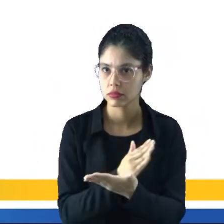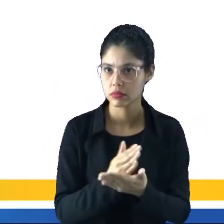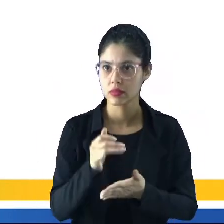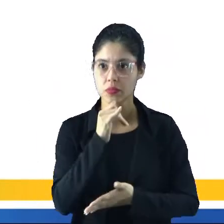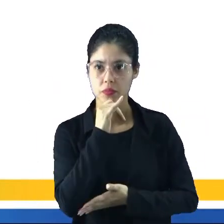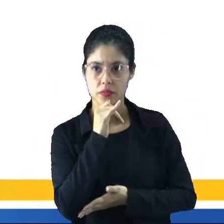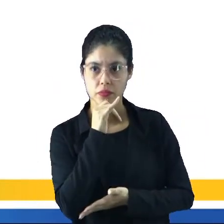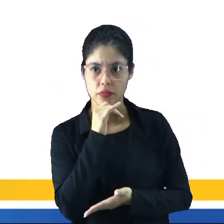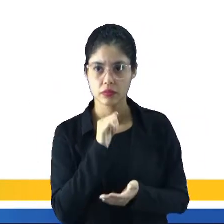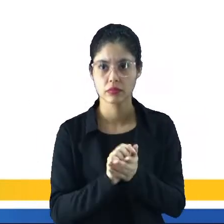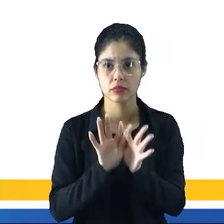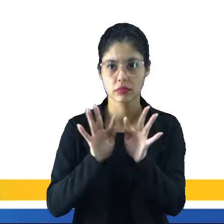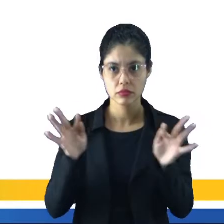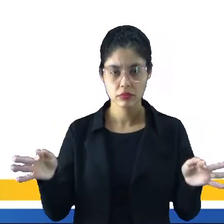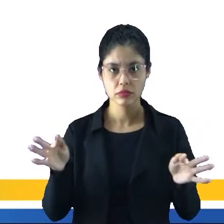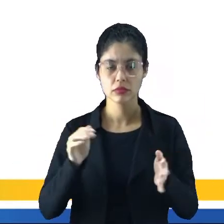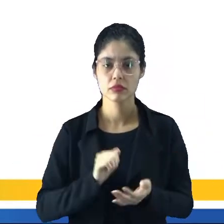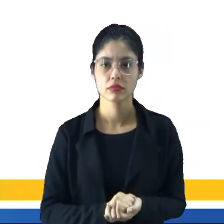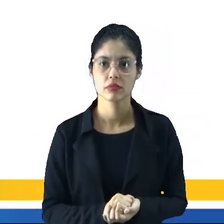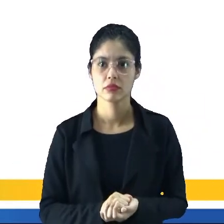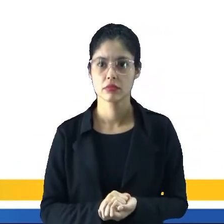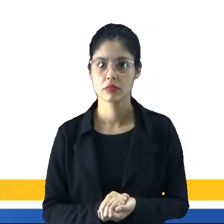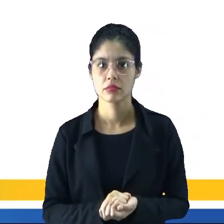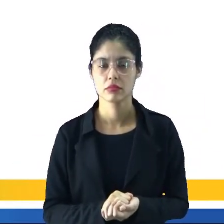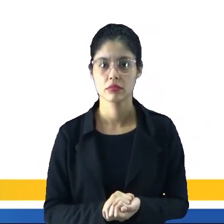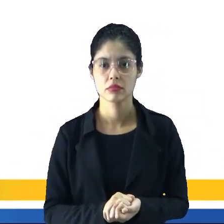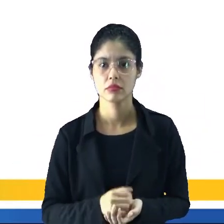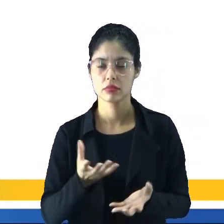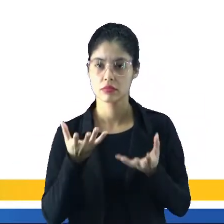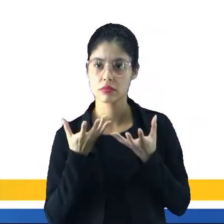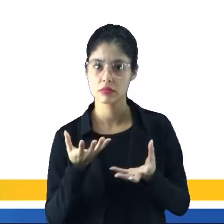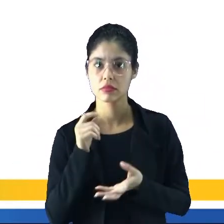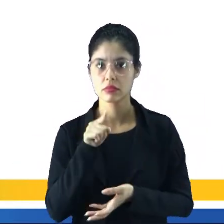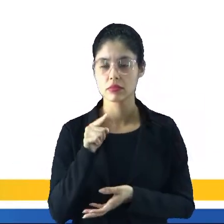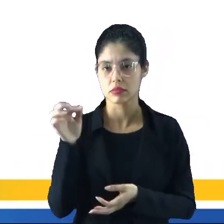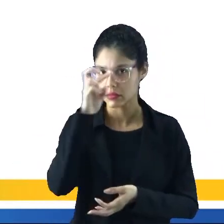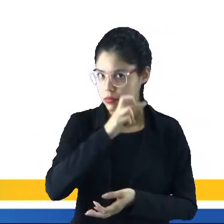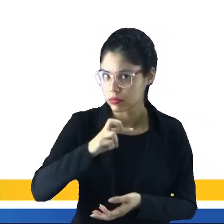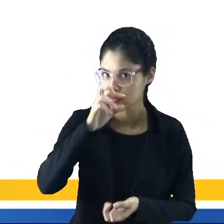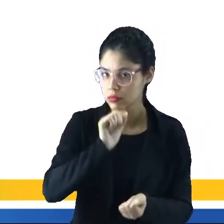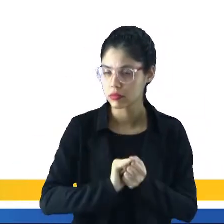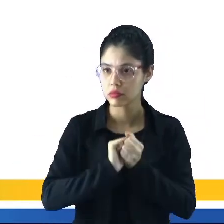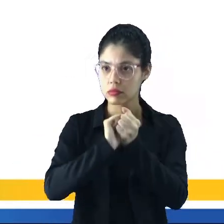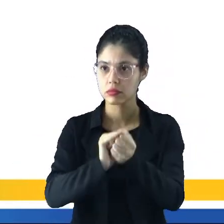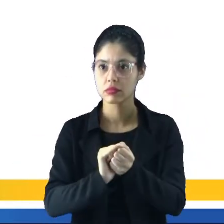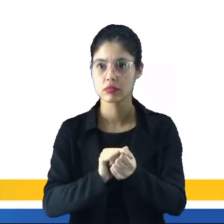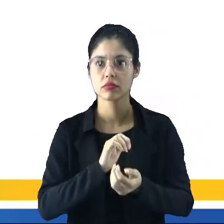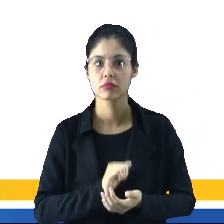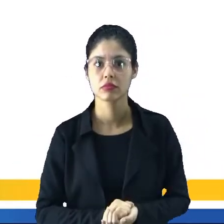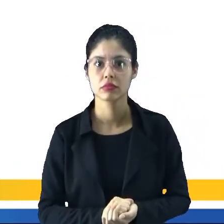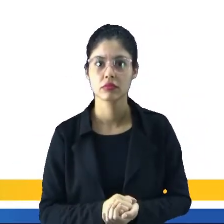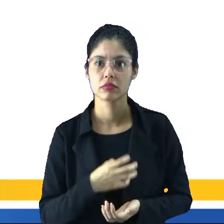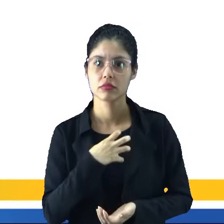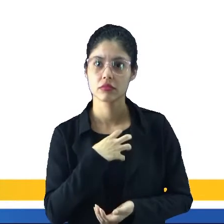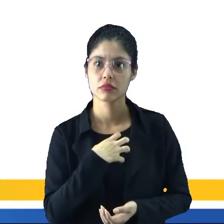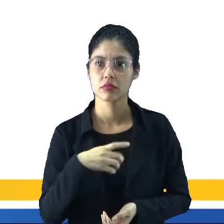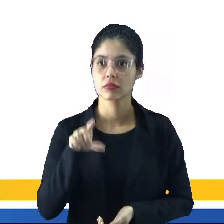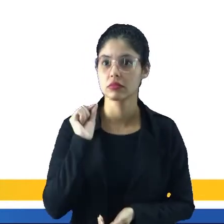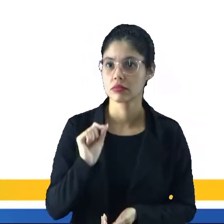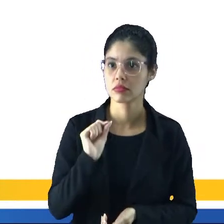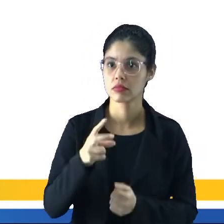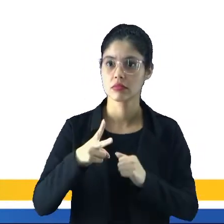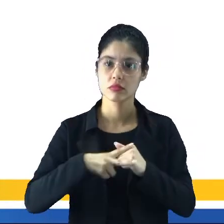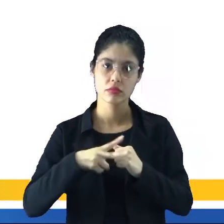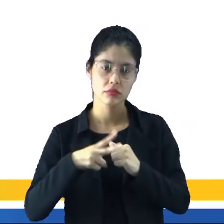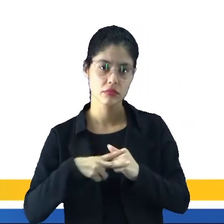alguns exemplos de frases e eu quero que vocês analisem comigo aí o que